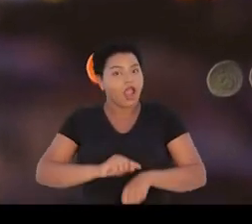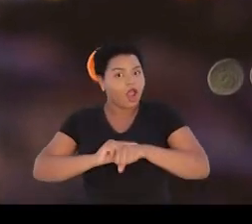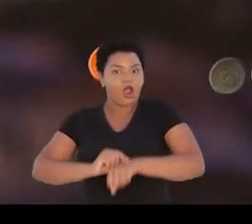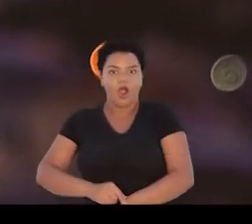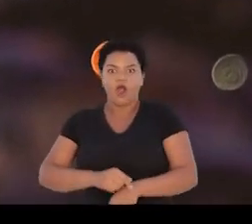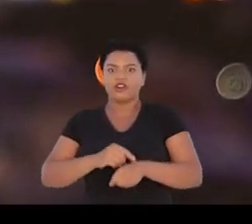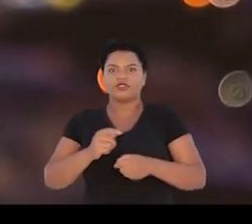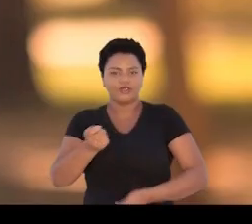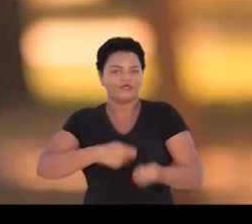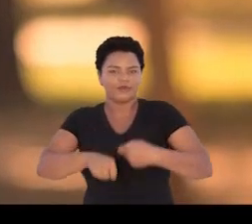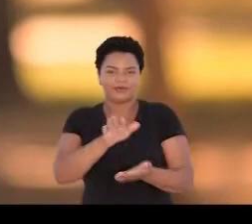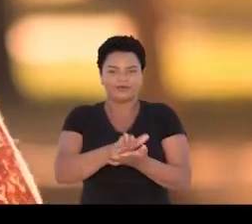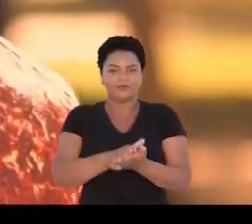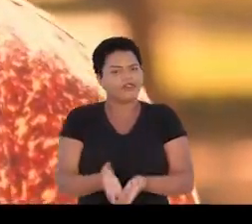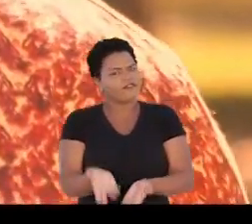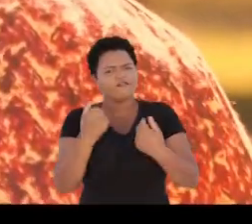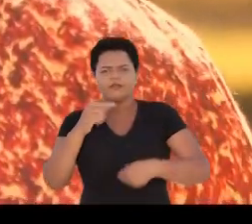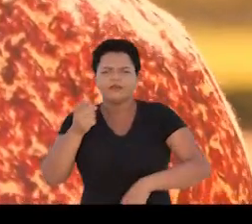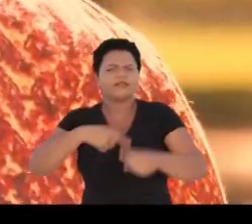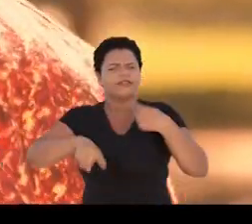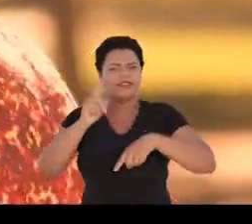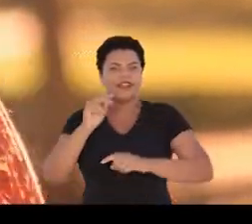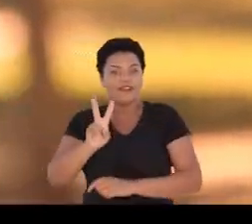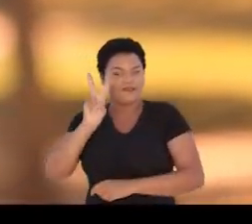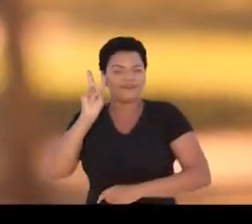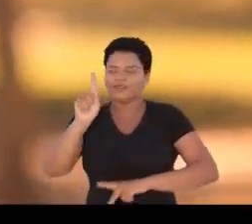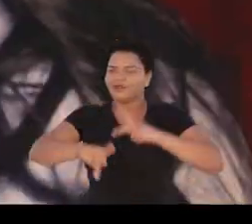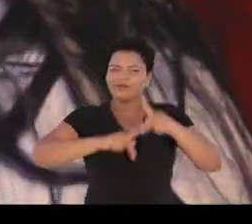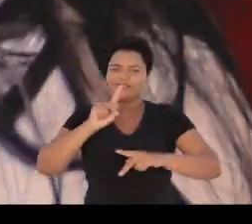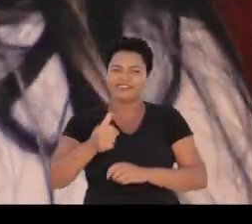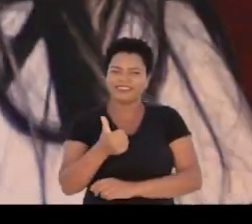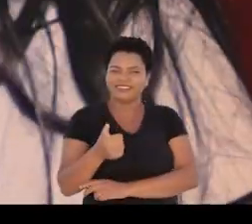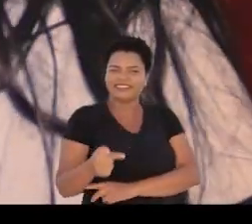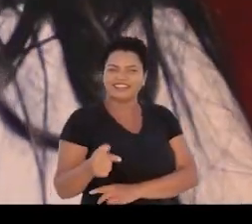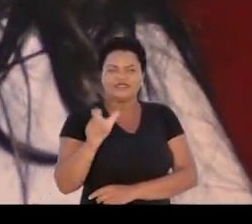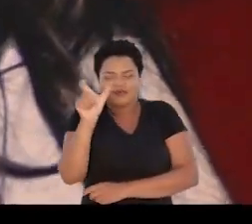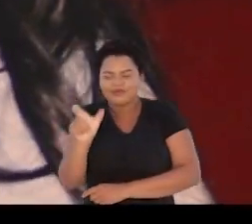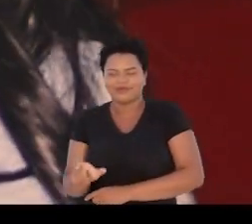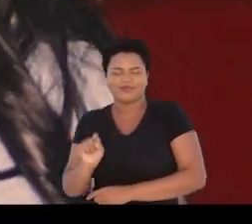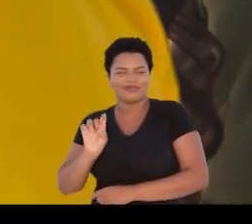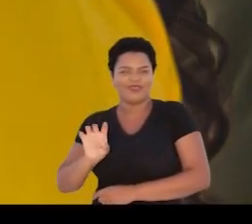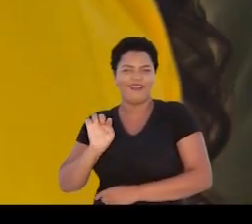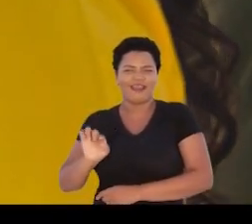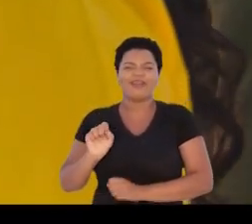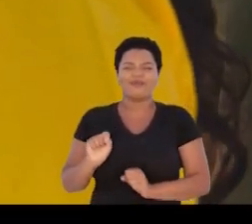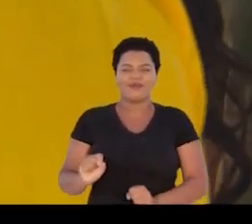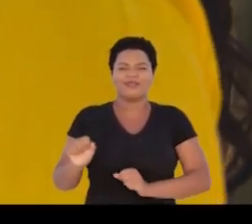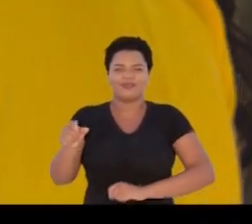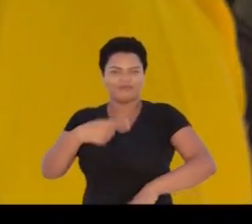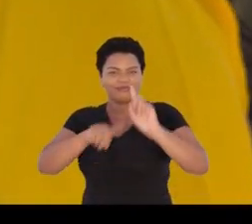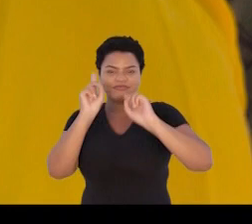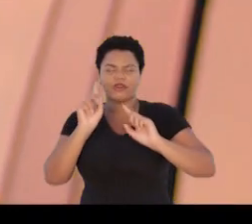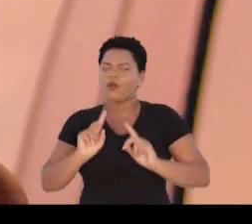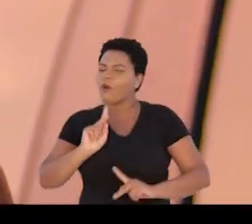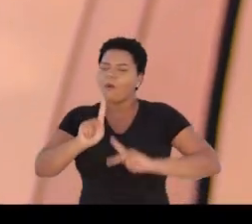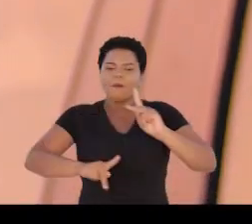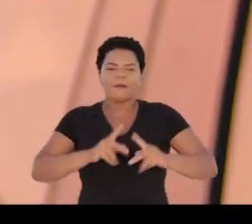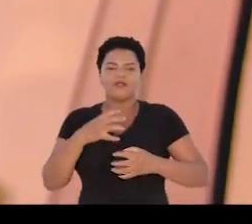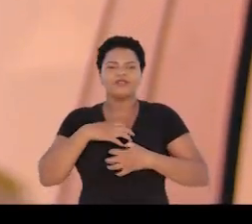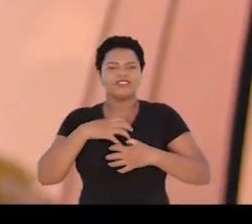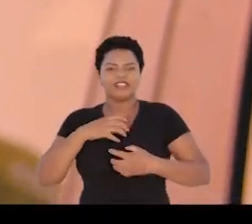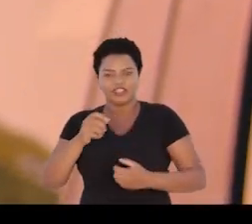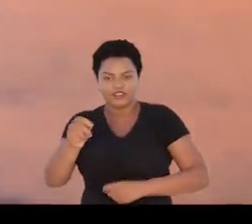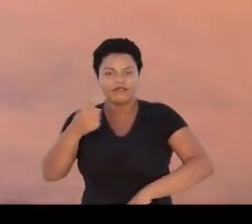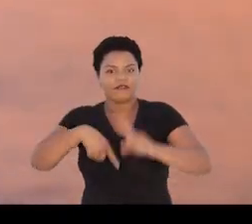nosso último programa. E nessa jornada, podemos estar lado a lado de cada um de vocês e ver que compartilhamos dos mesmos sonhos,